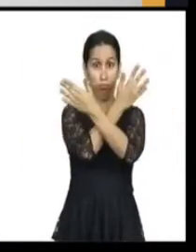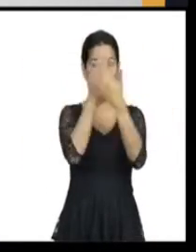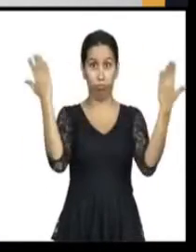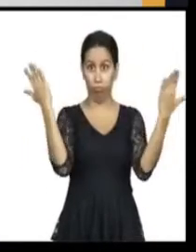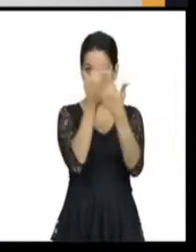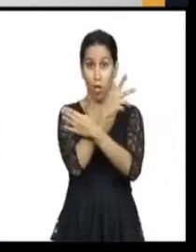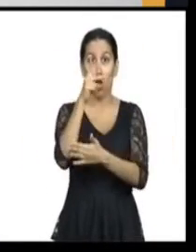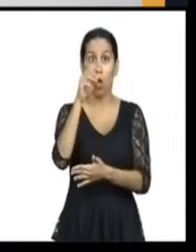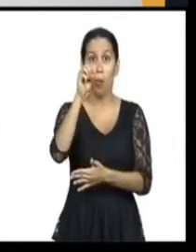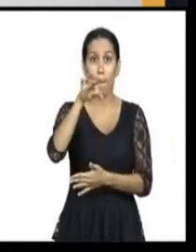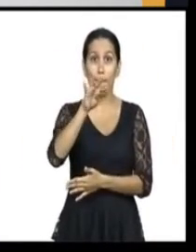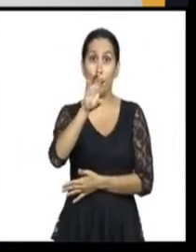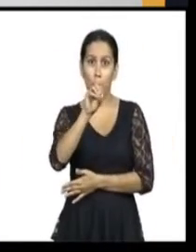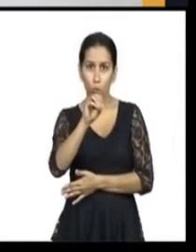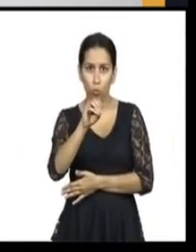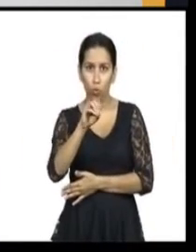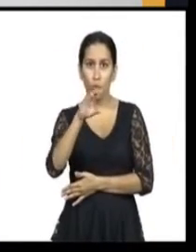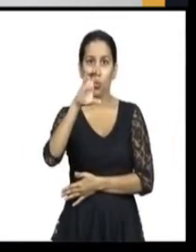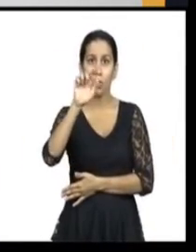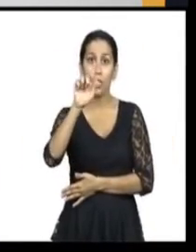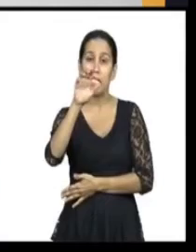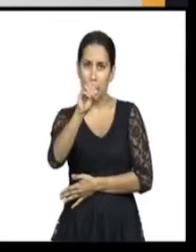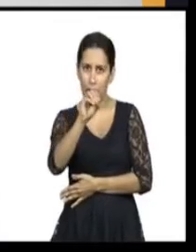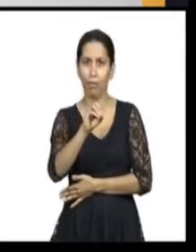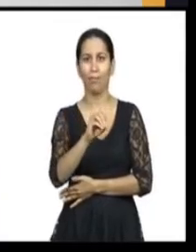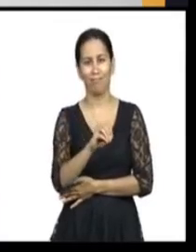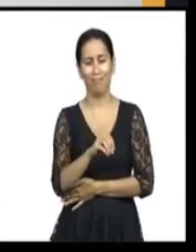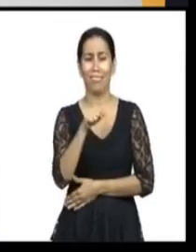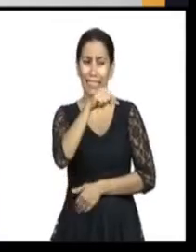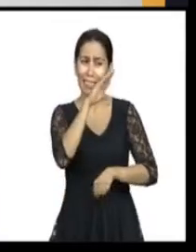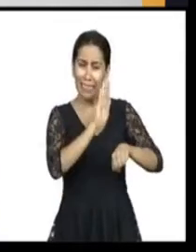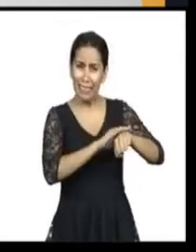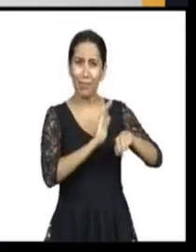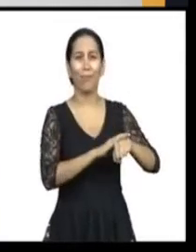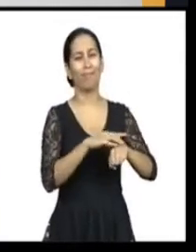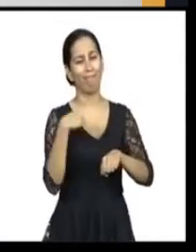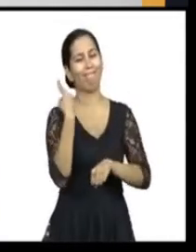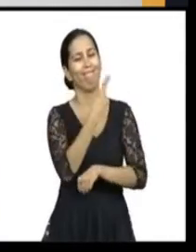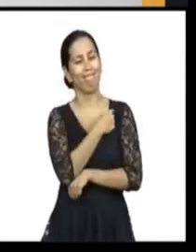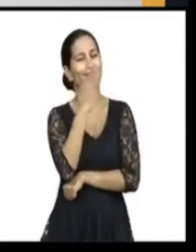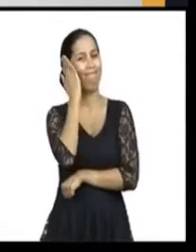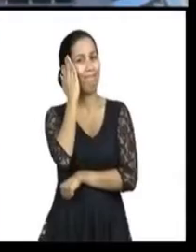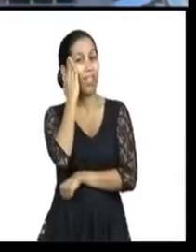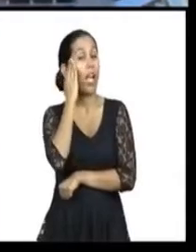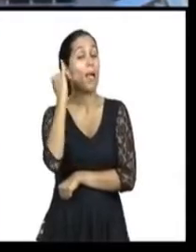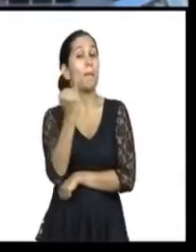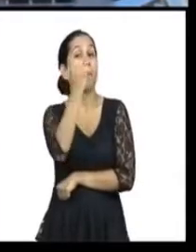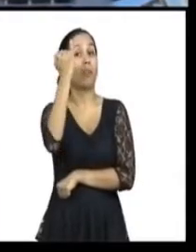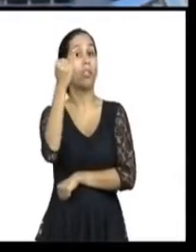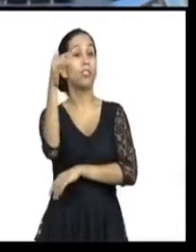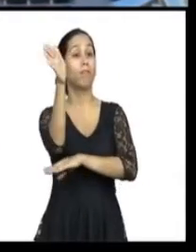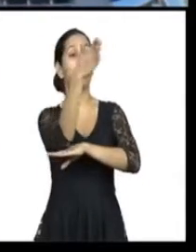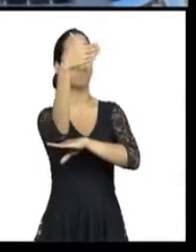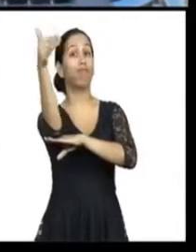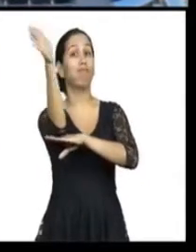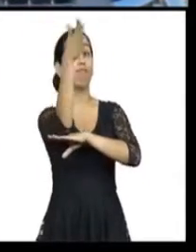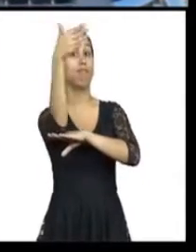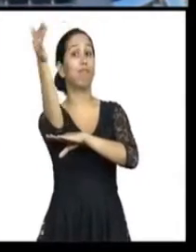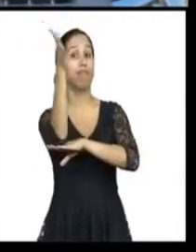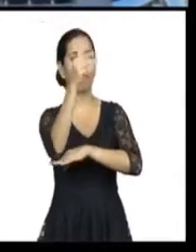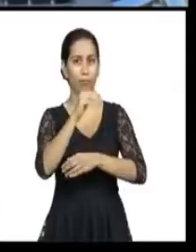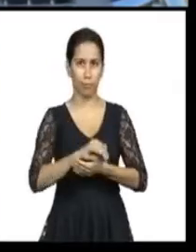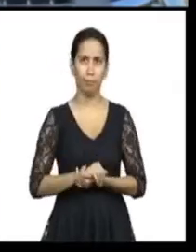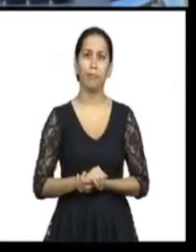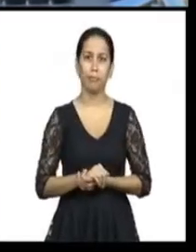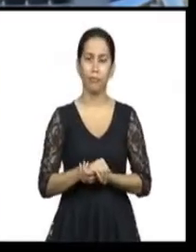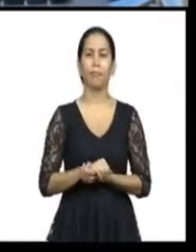ponto cego é ainda maior. Nesse momento, a gente entende bem a importância da bandeirola. E na hora de estacionar